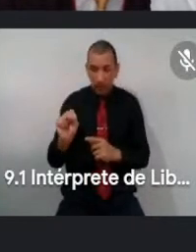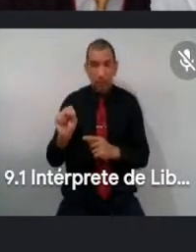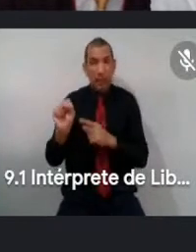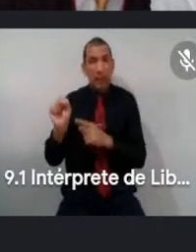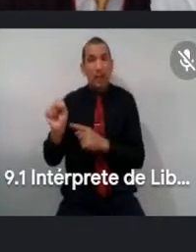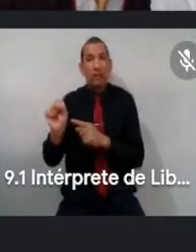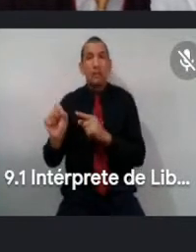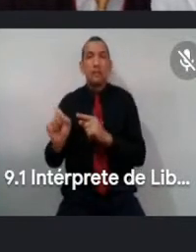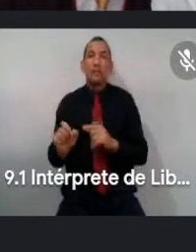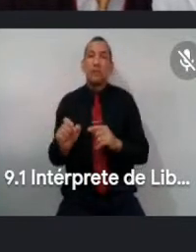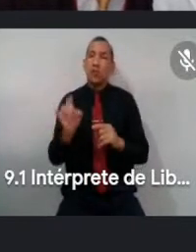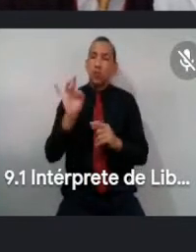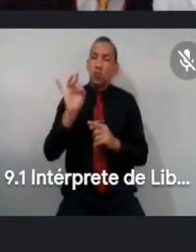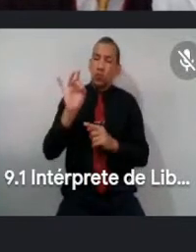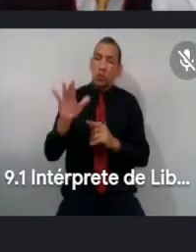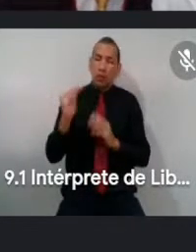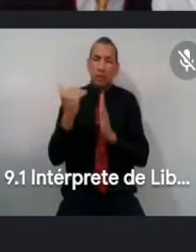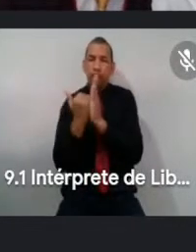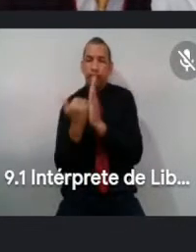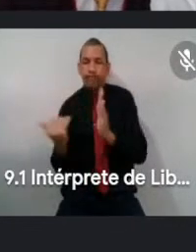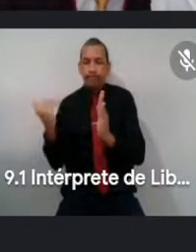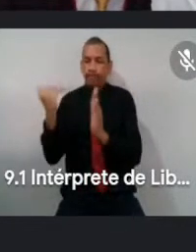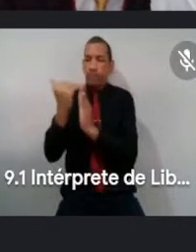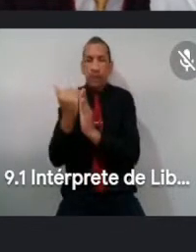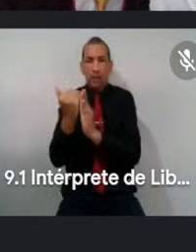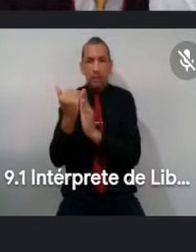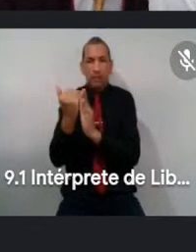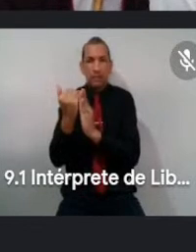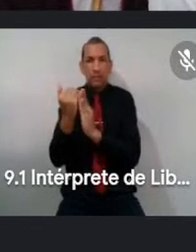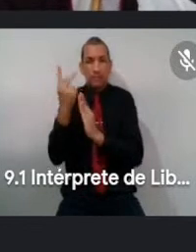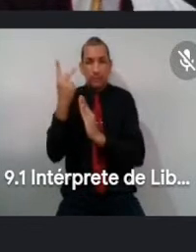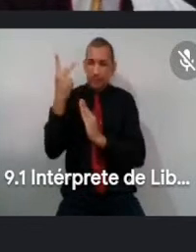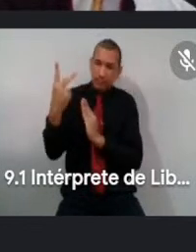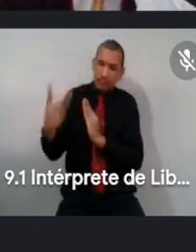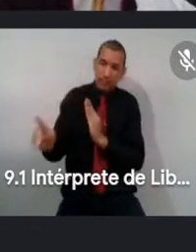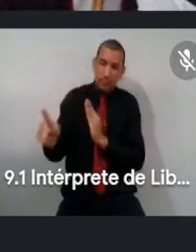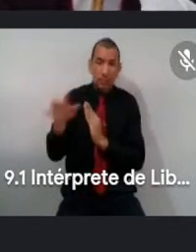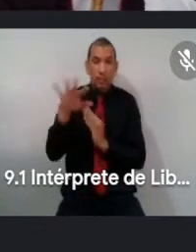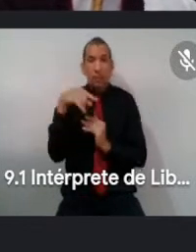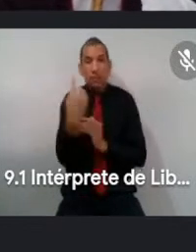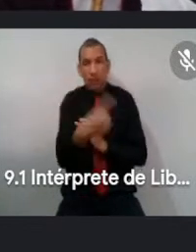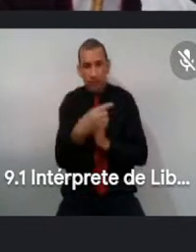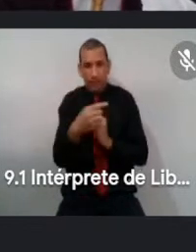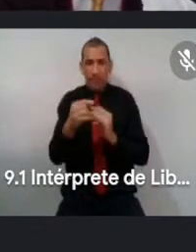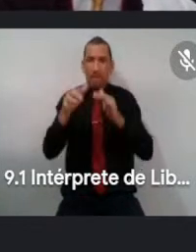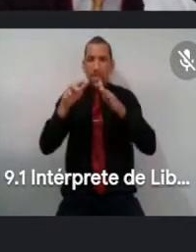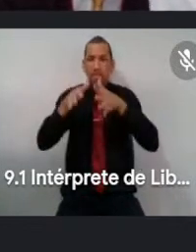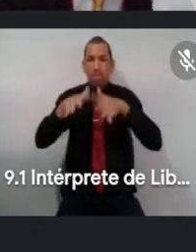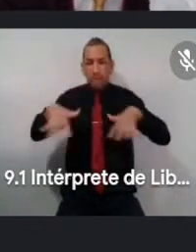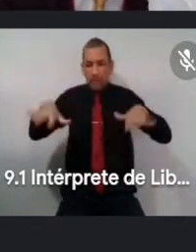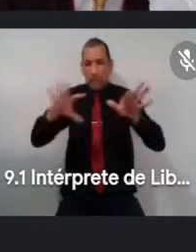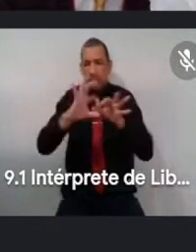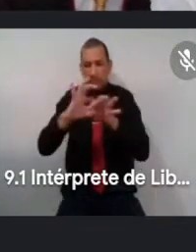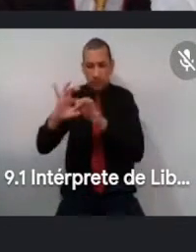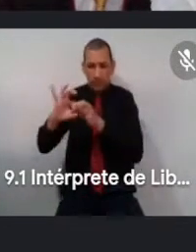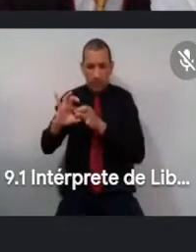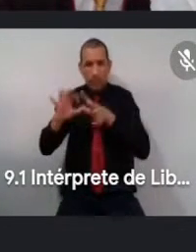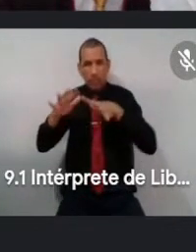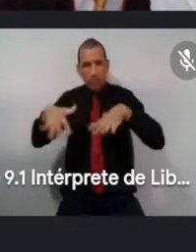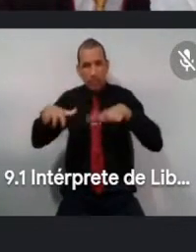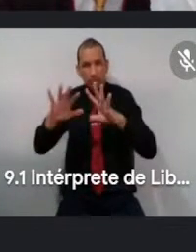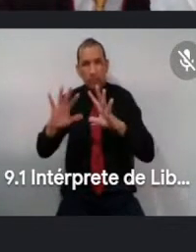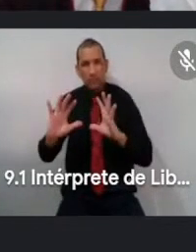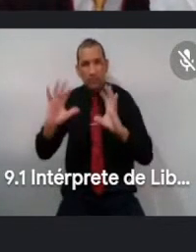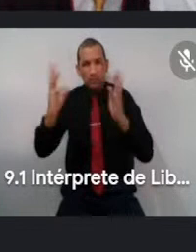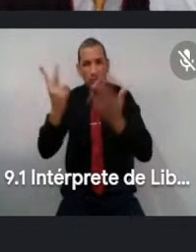razão apenas foi maior do que é imposta ao Senhor Wagner isso a gente for olhar circunstância um terço dos seus